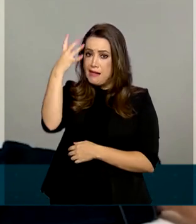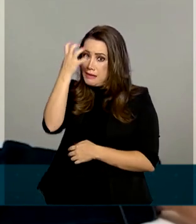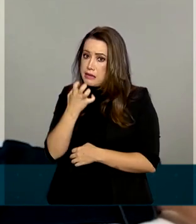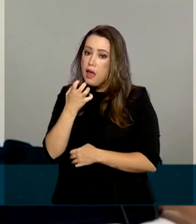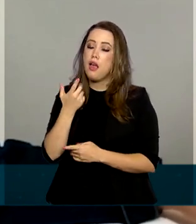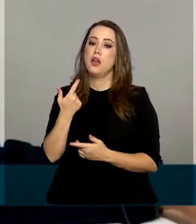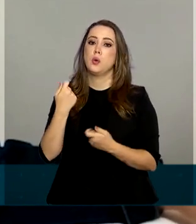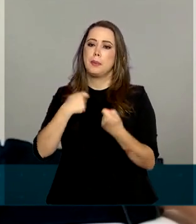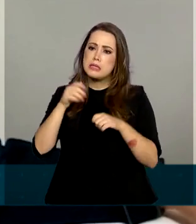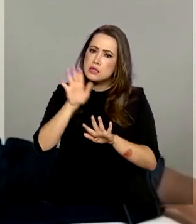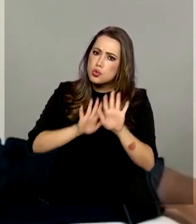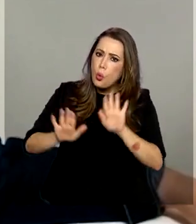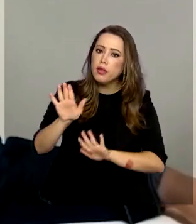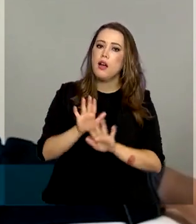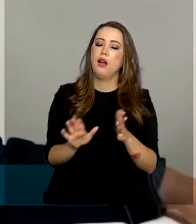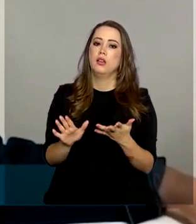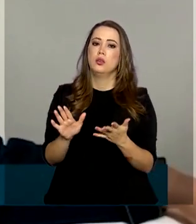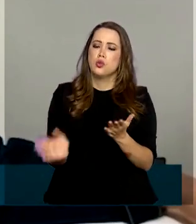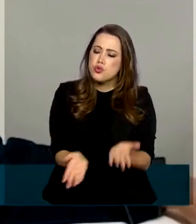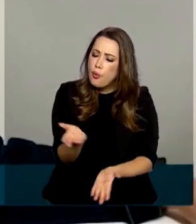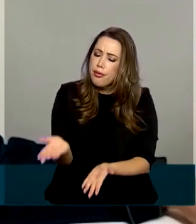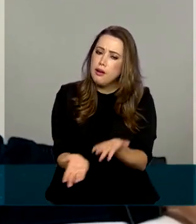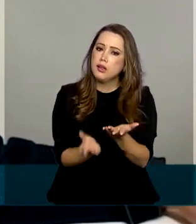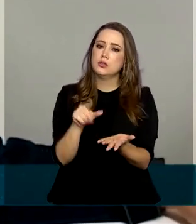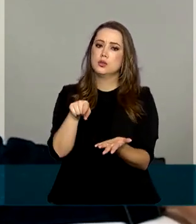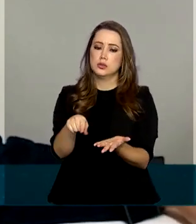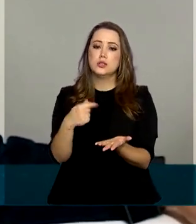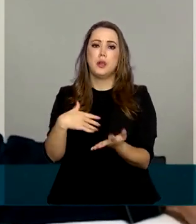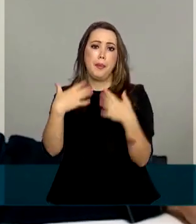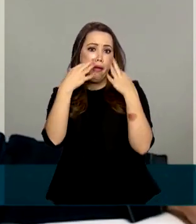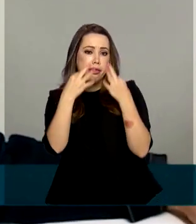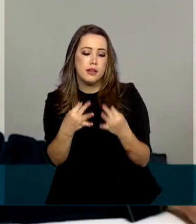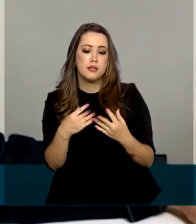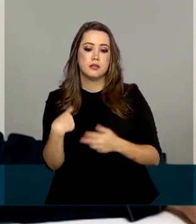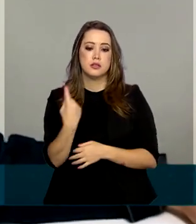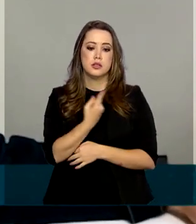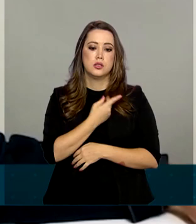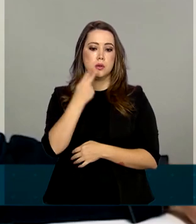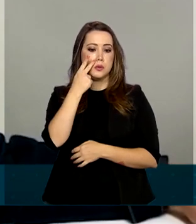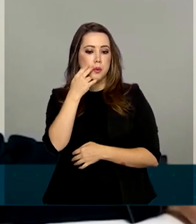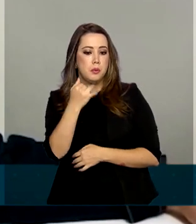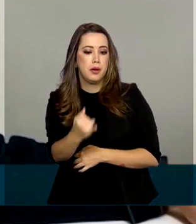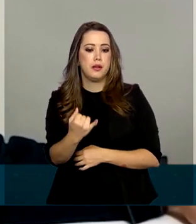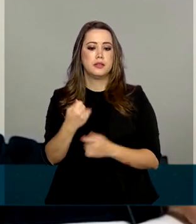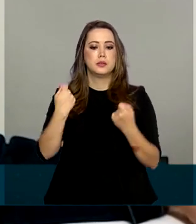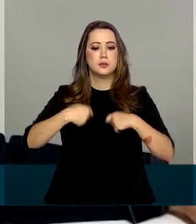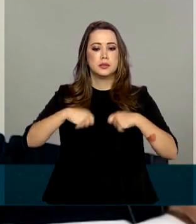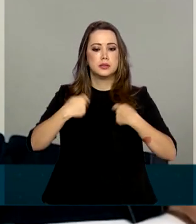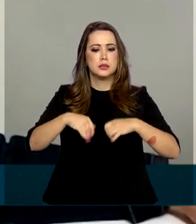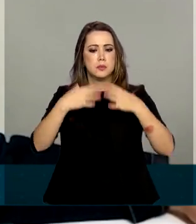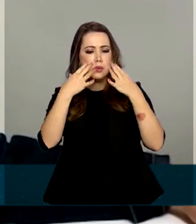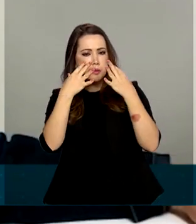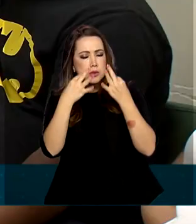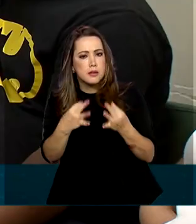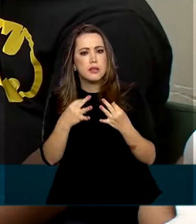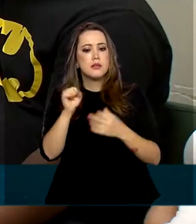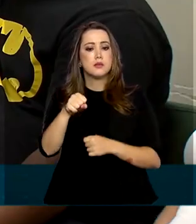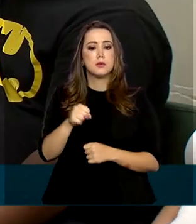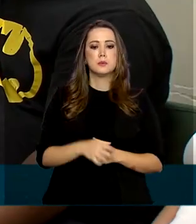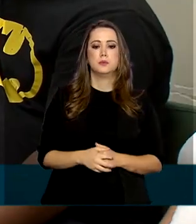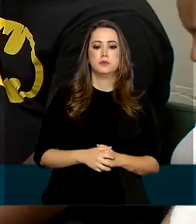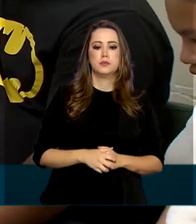de atenção e nós como pais temos que prestar atenção nisso.